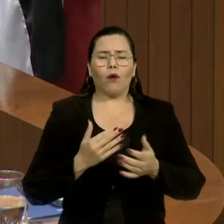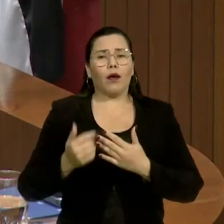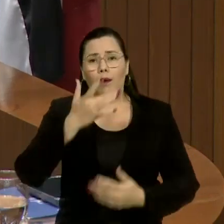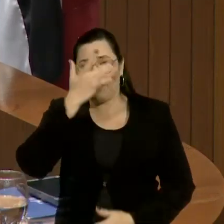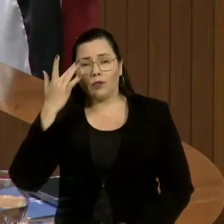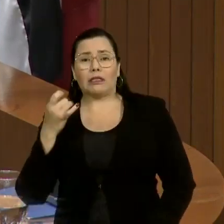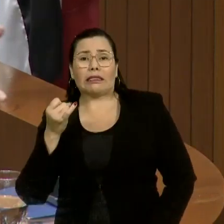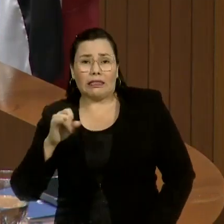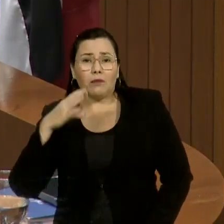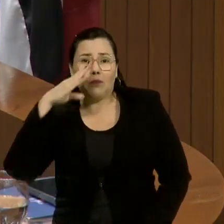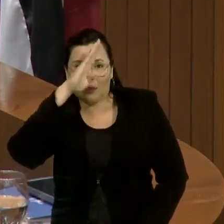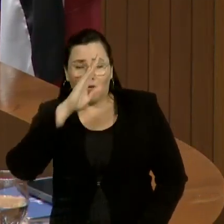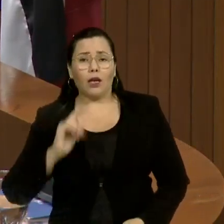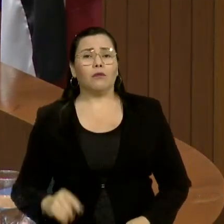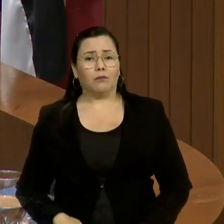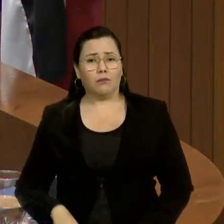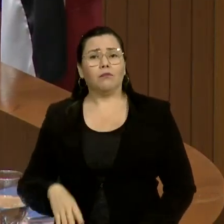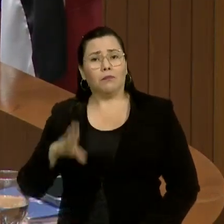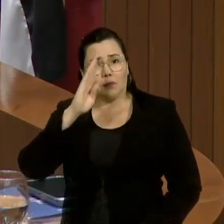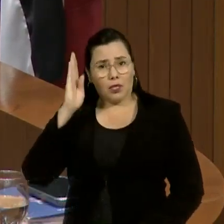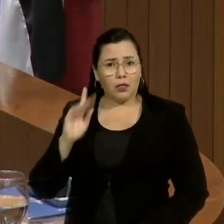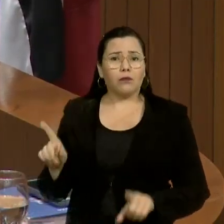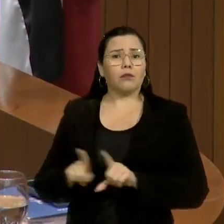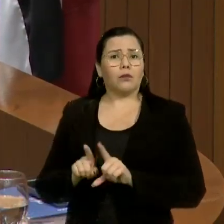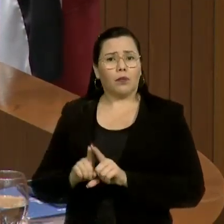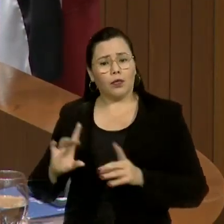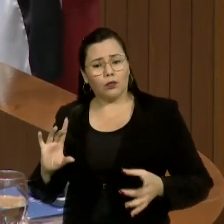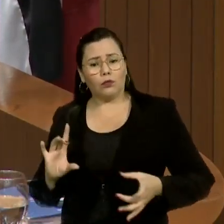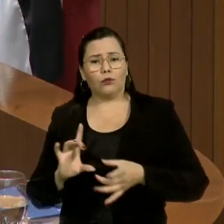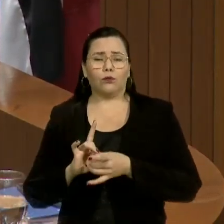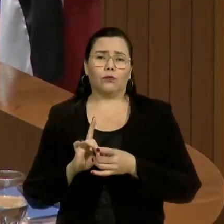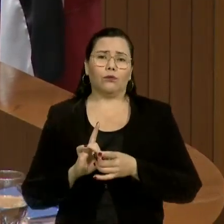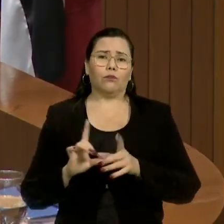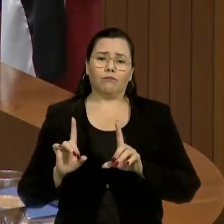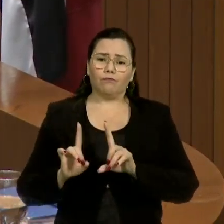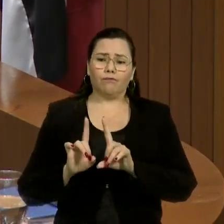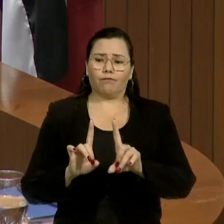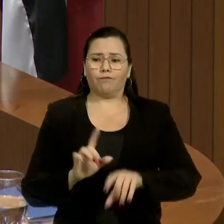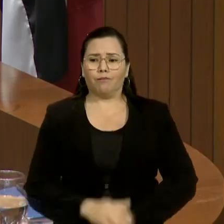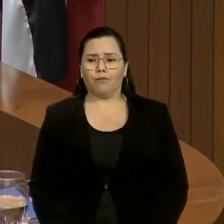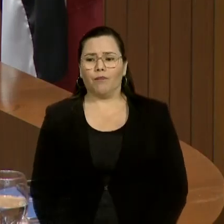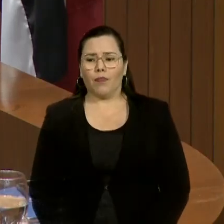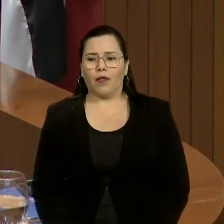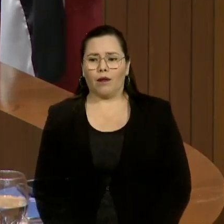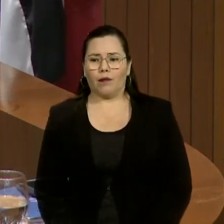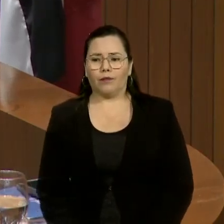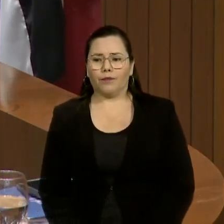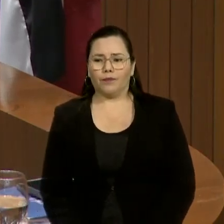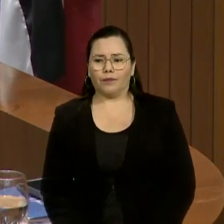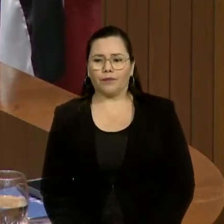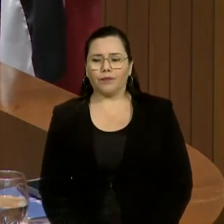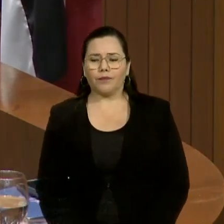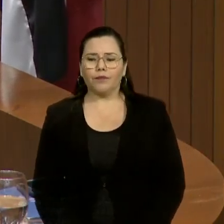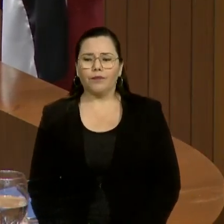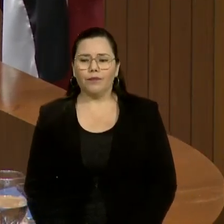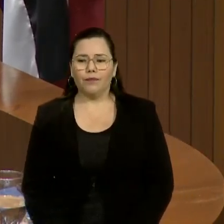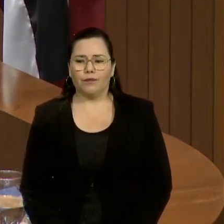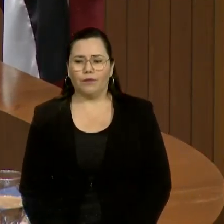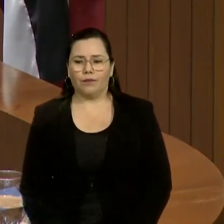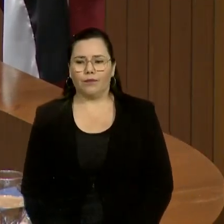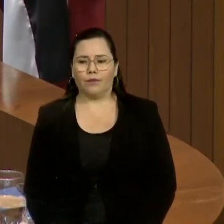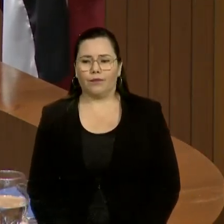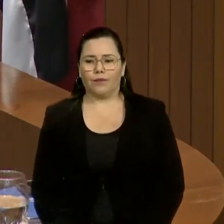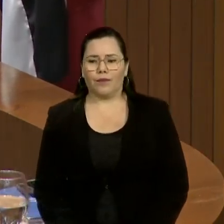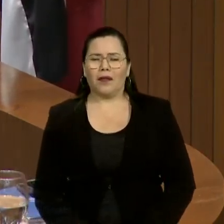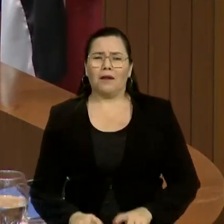um confronto porque tinha intenções presidenciais, o Brandão, diferente disso, estaria dialogando também com o Bolsonaro. Mas a vergonha